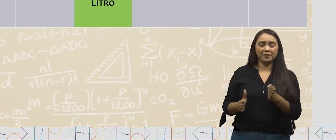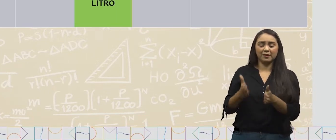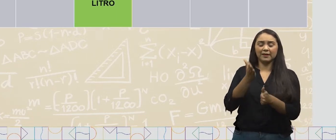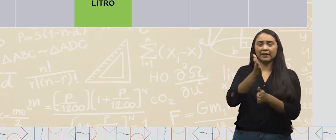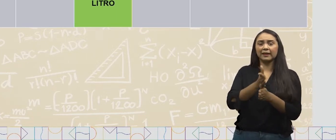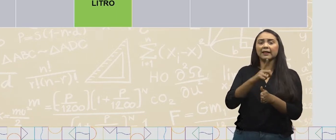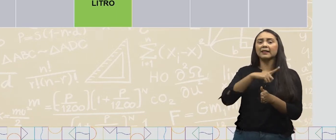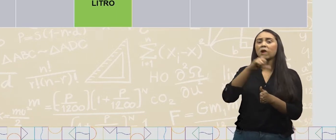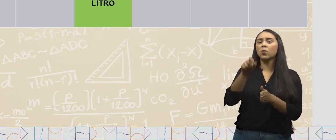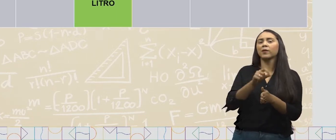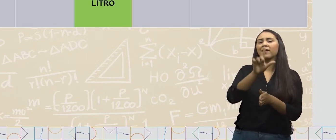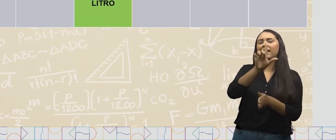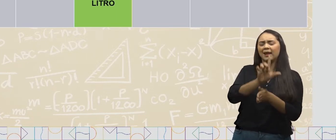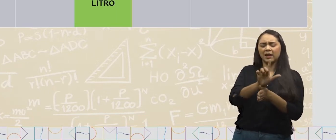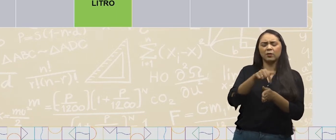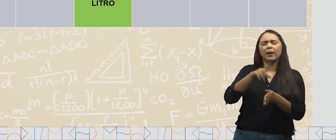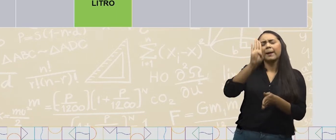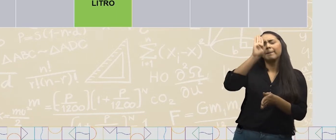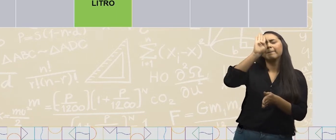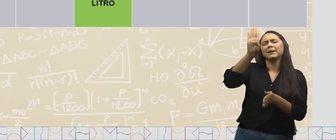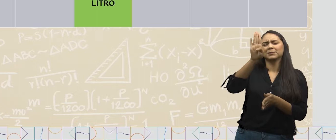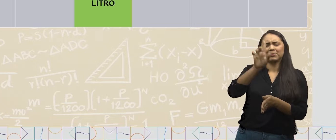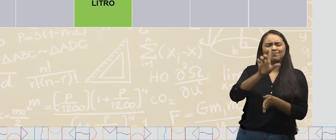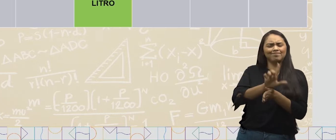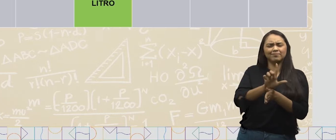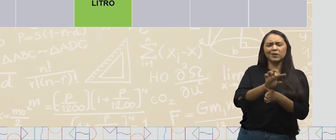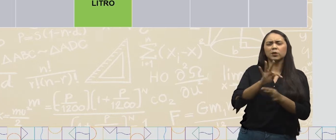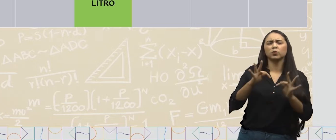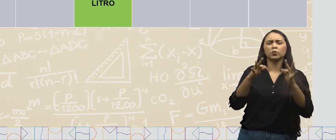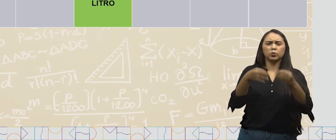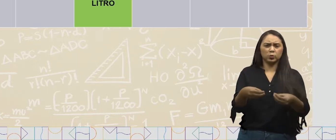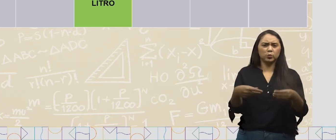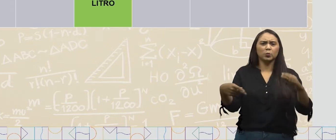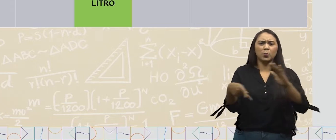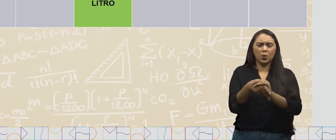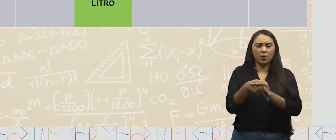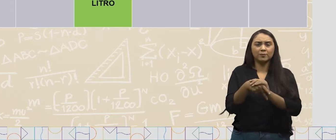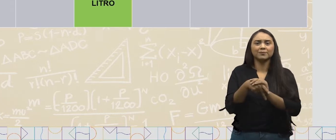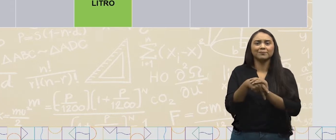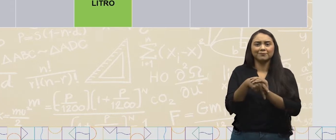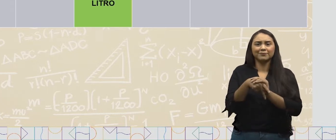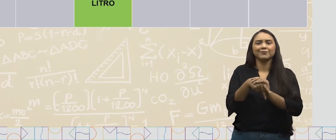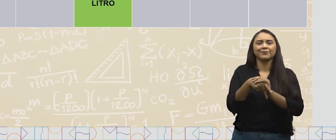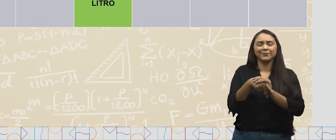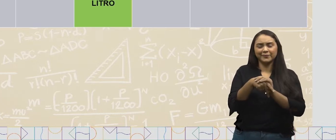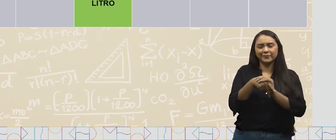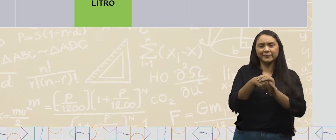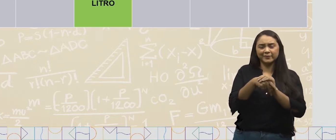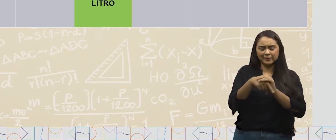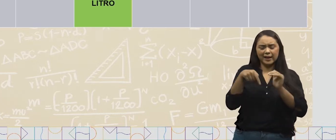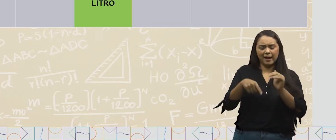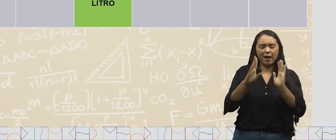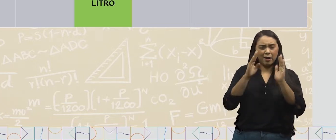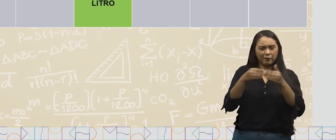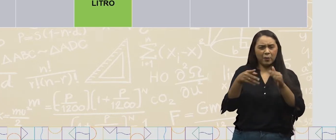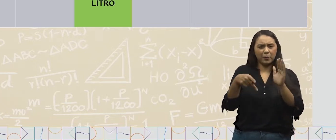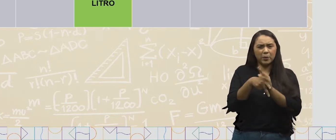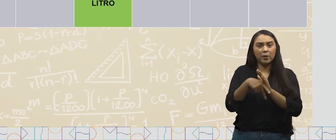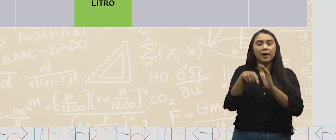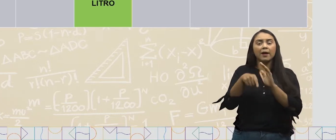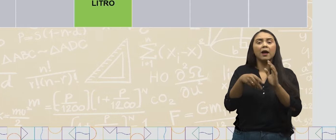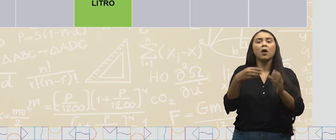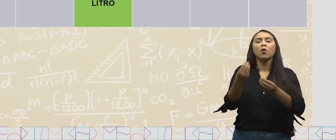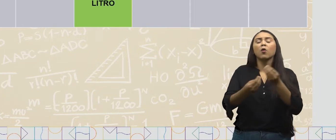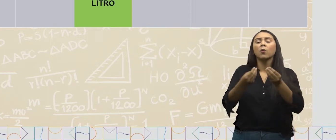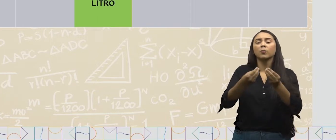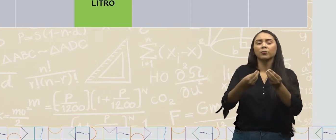a origem de todas as medidas de capacidade. Ela vai ficar bem ali no centro. Ele vai